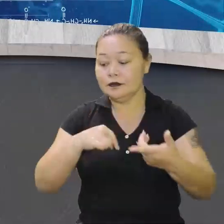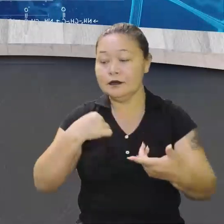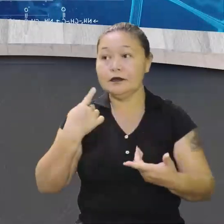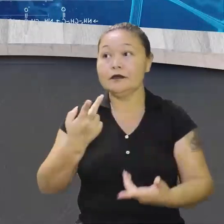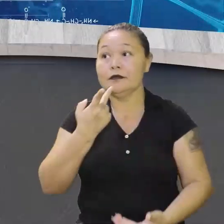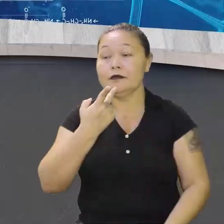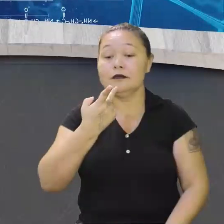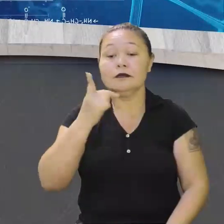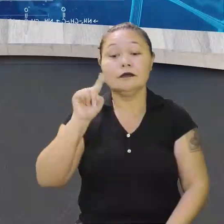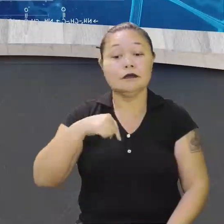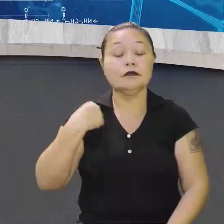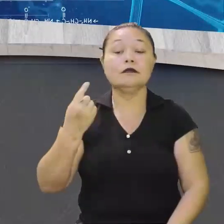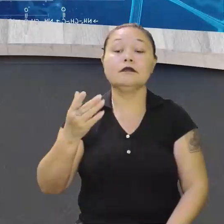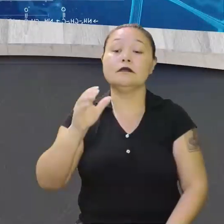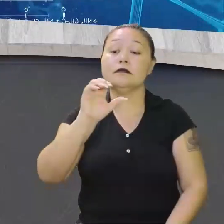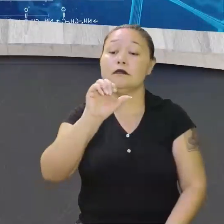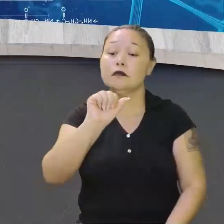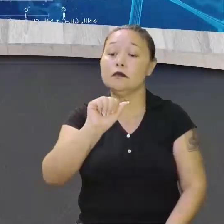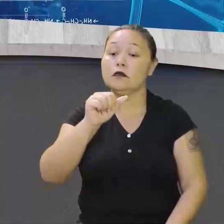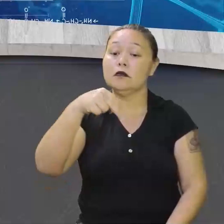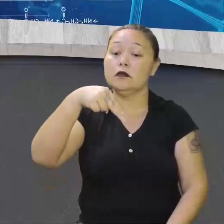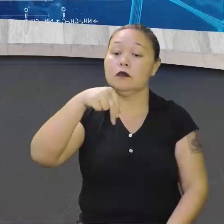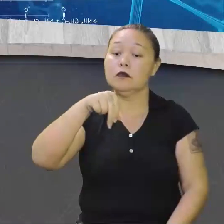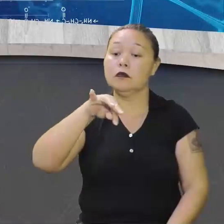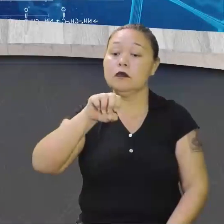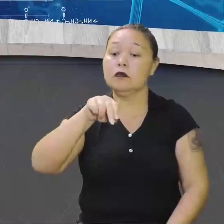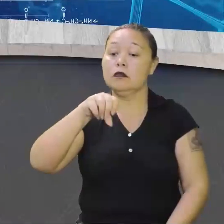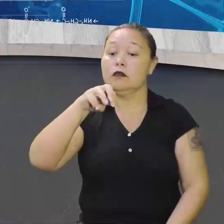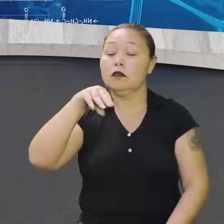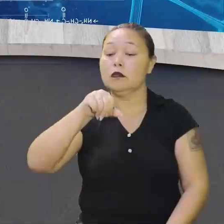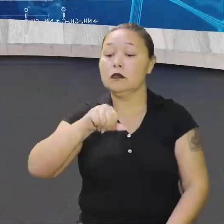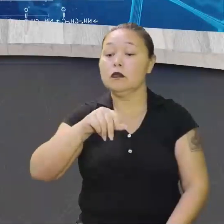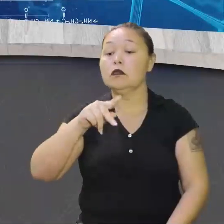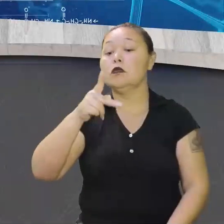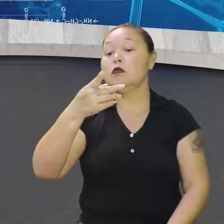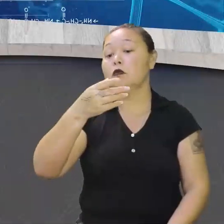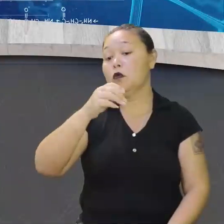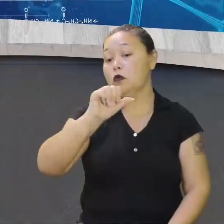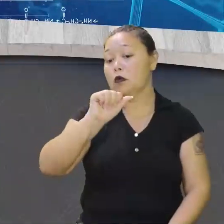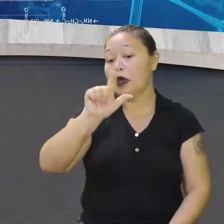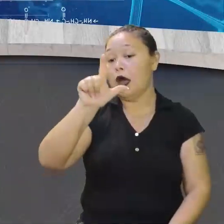professor Antônio Almeida Pereira, o professor Almeida, tá? E levarei para você